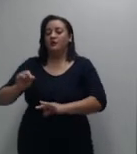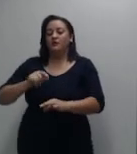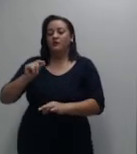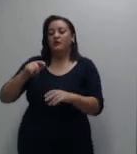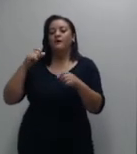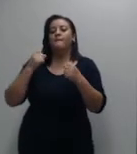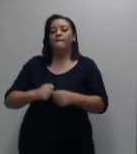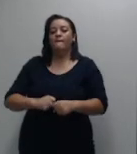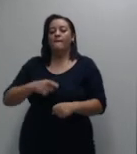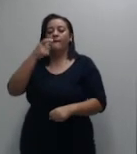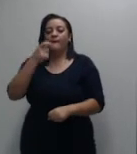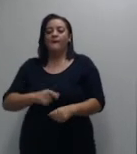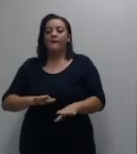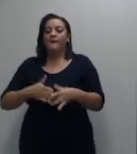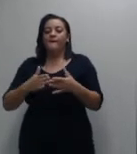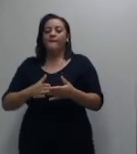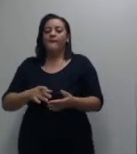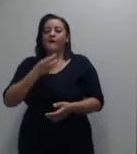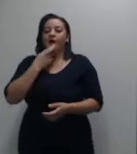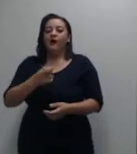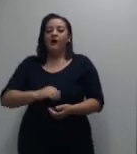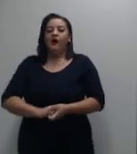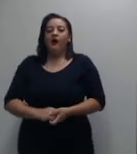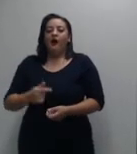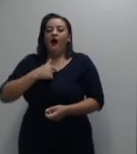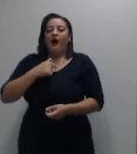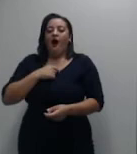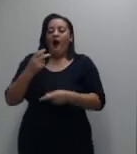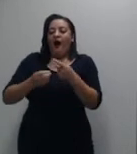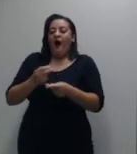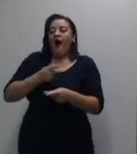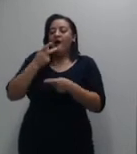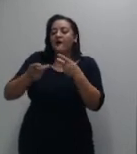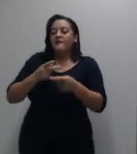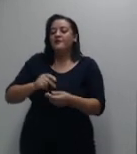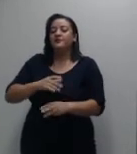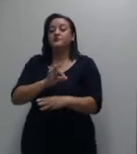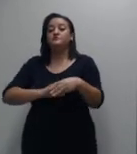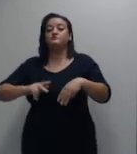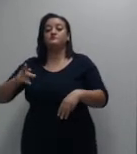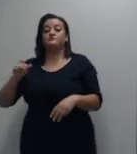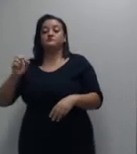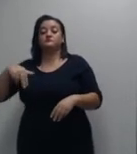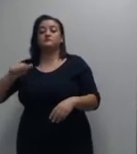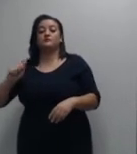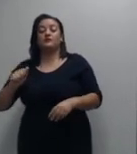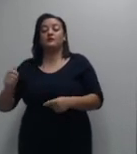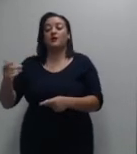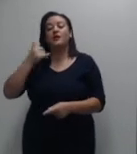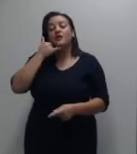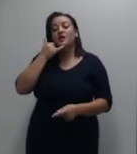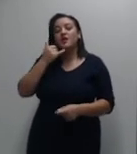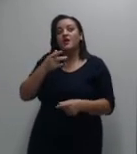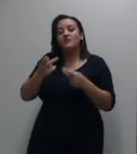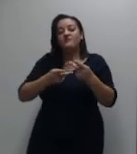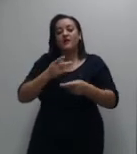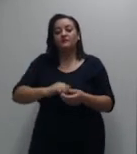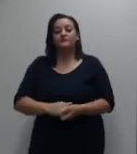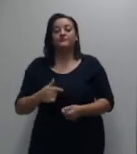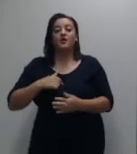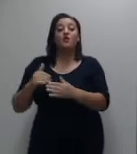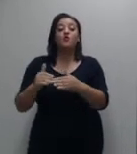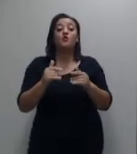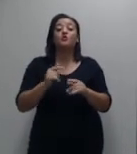então e decorrência disto é muitas vezes visto ela liga para mim o código